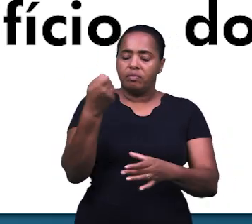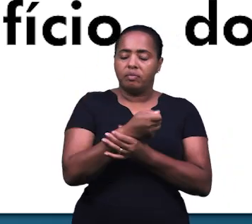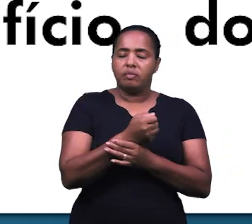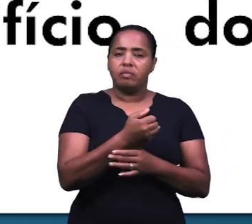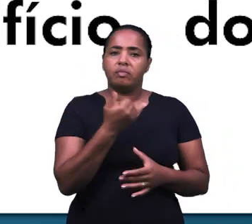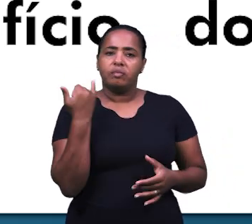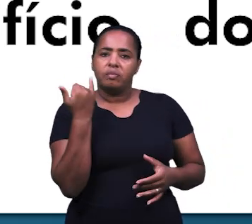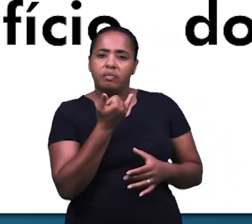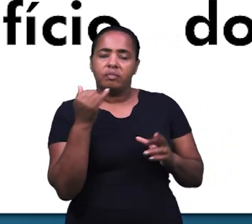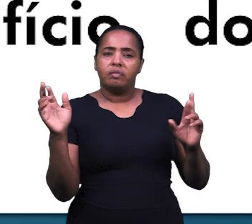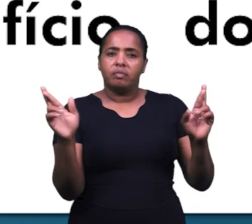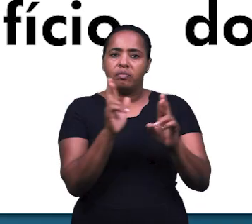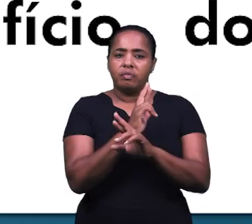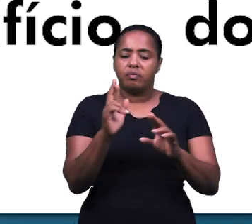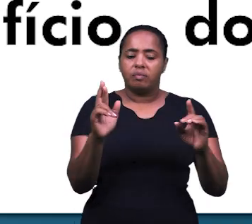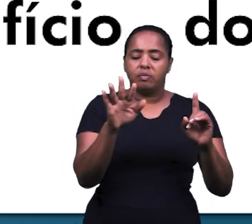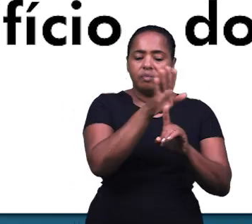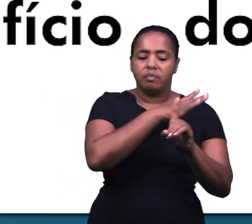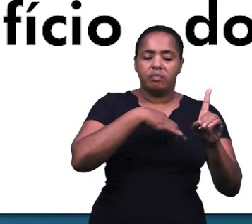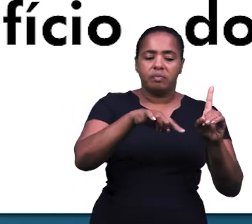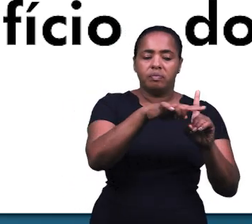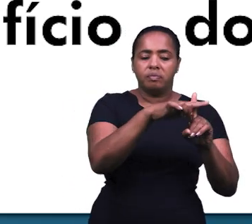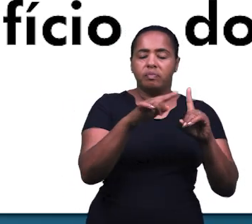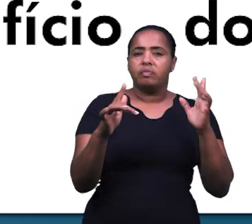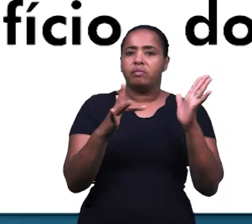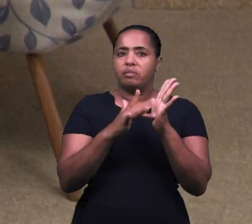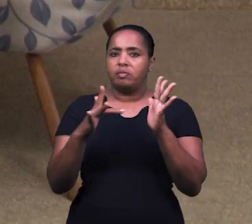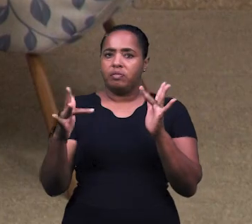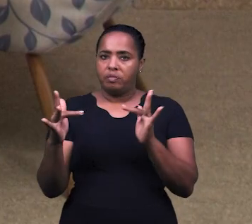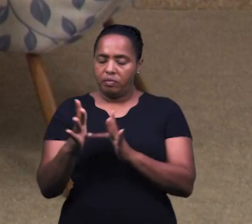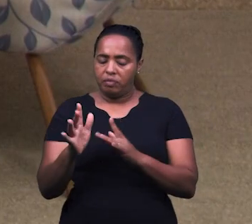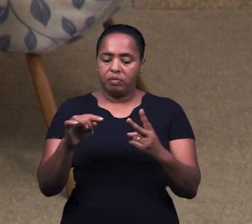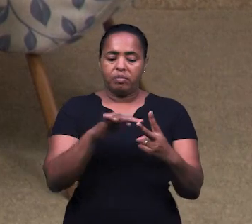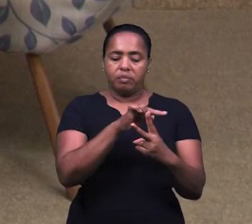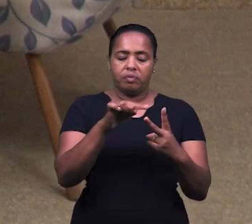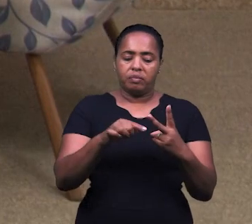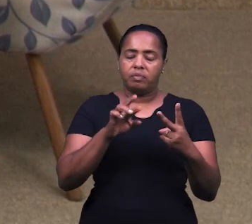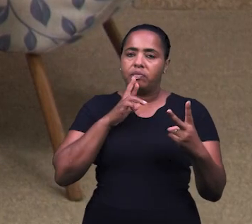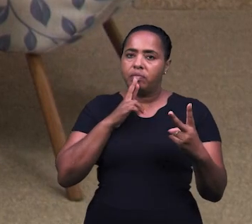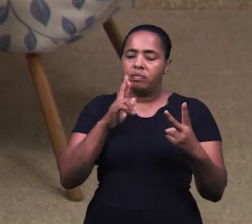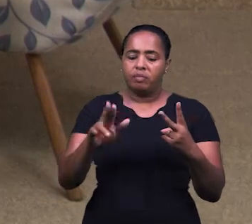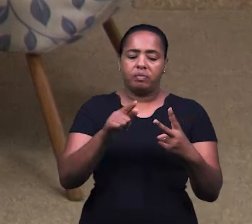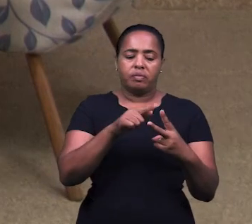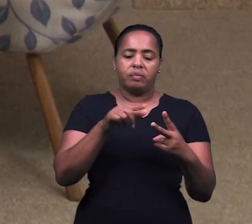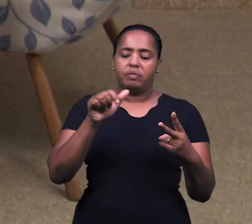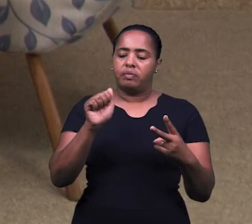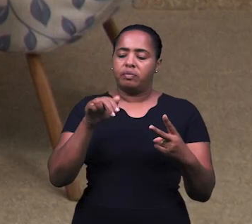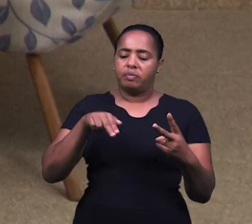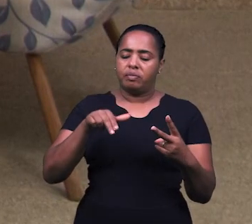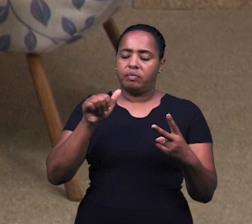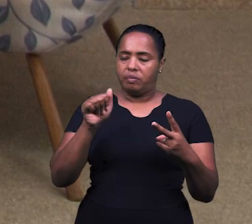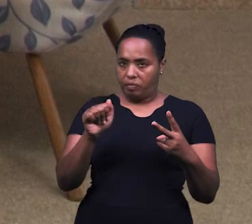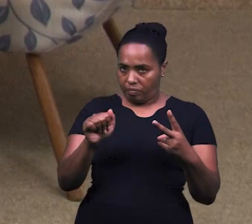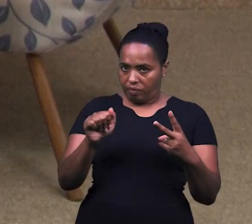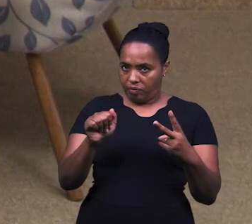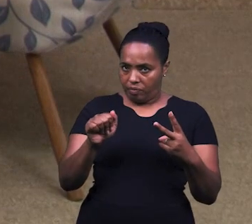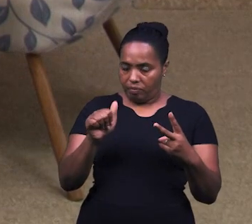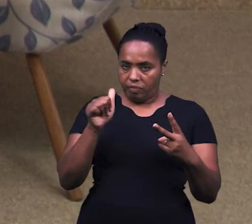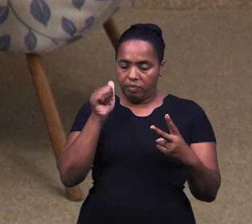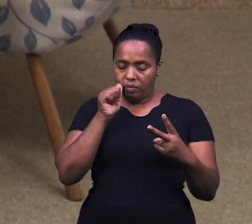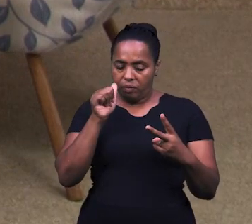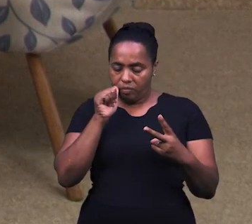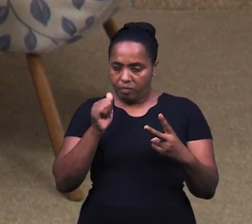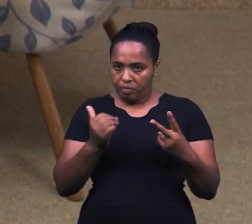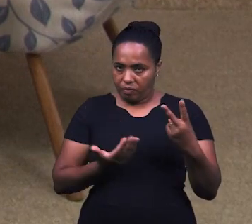Isaque com relação ao sacrifício do Senhor Jesus. Nós temos então duas respostas. A senhora Ana Carolina Lima Ribeiro é